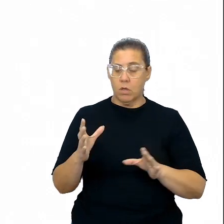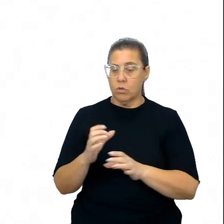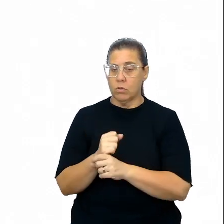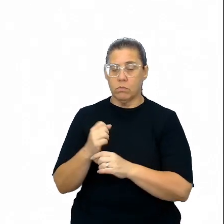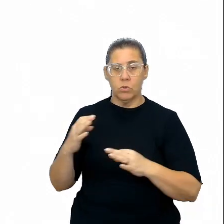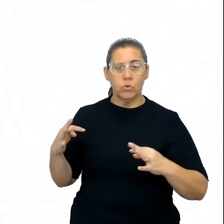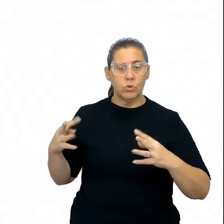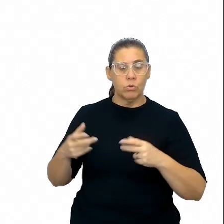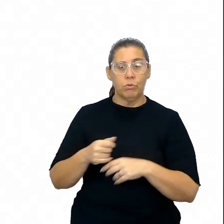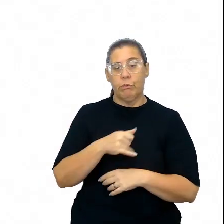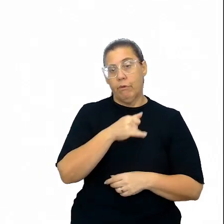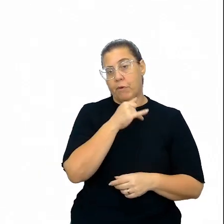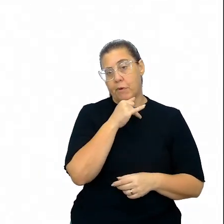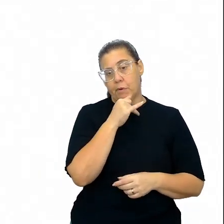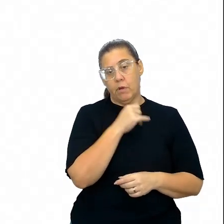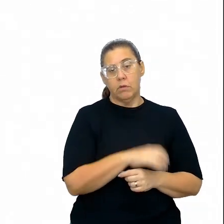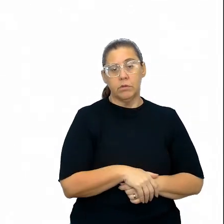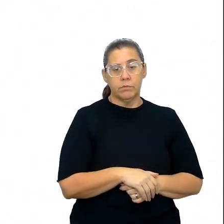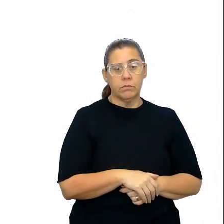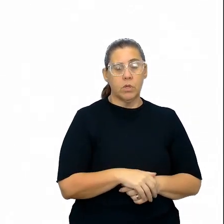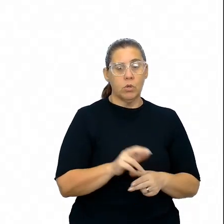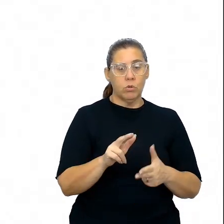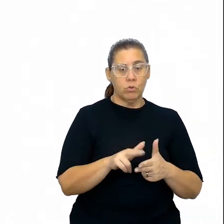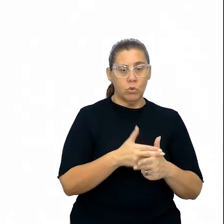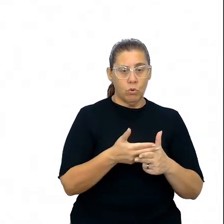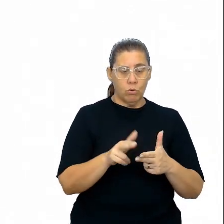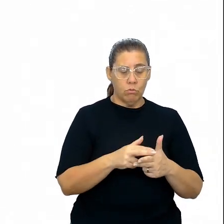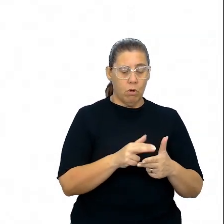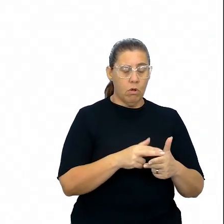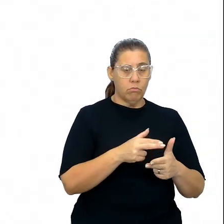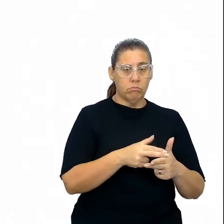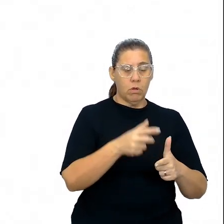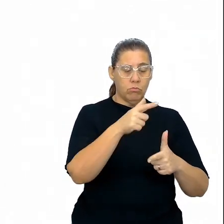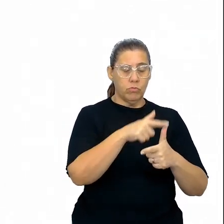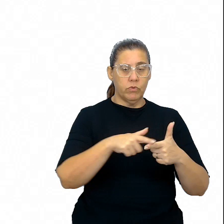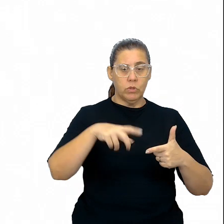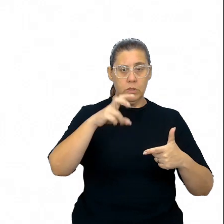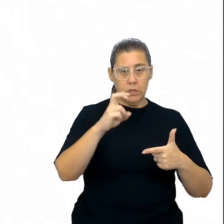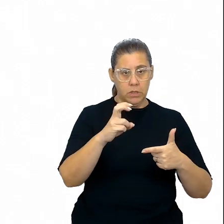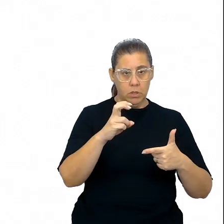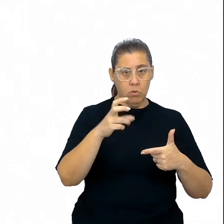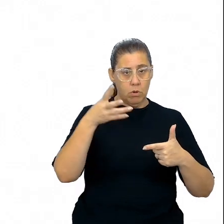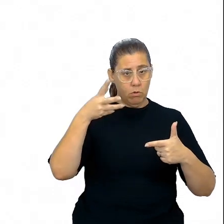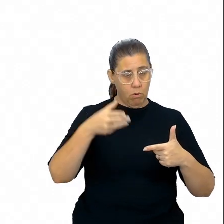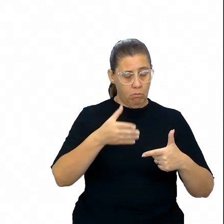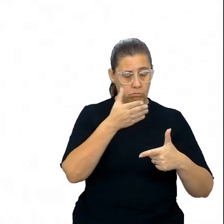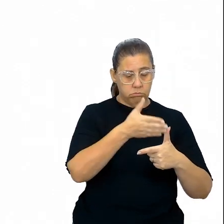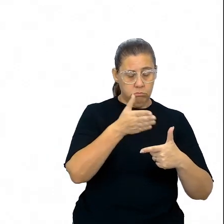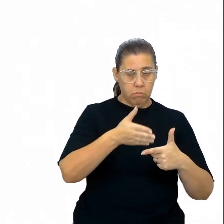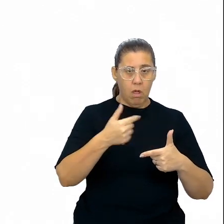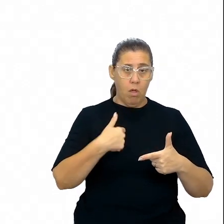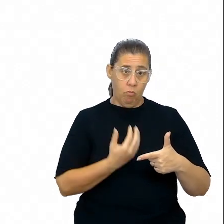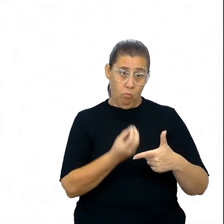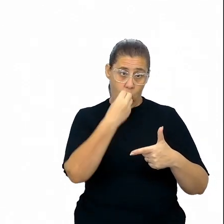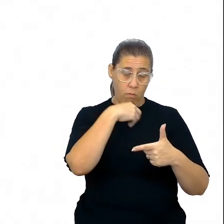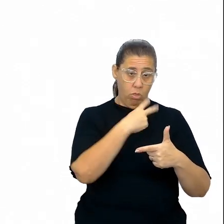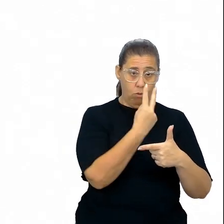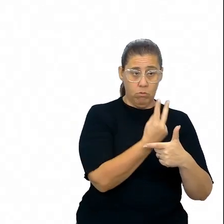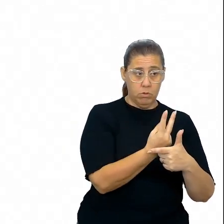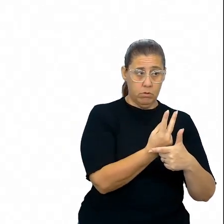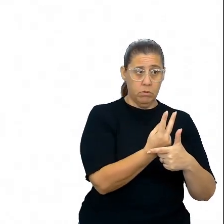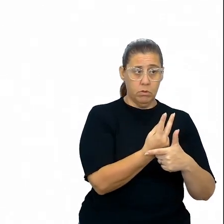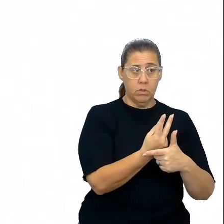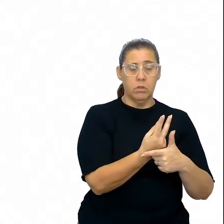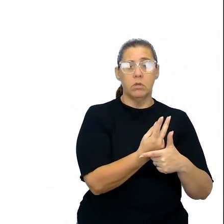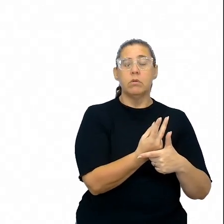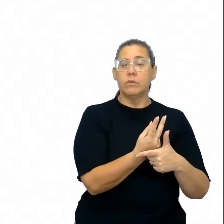partes. Exemplo, um chocolate foi dividido em 5 partes iguais. Eu comi 2 partes.